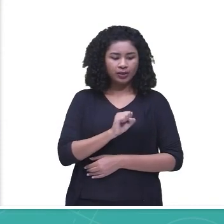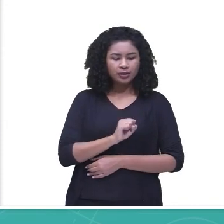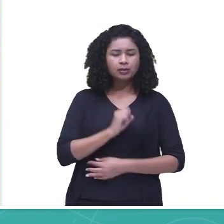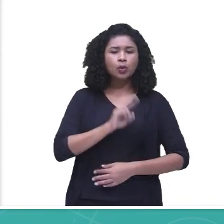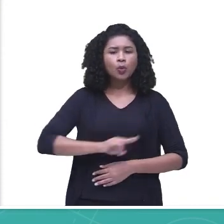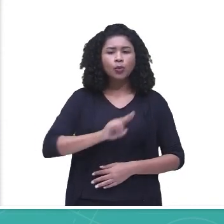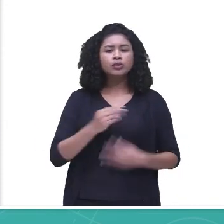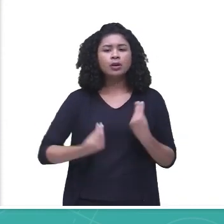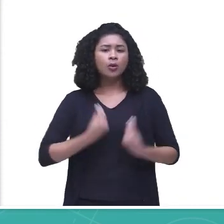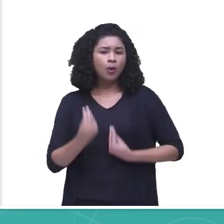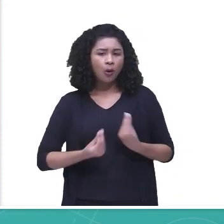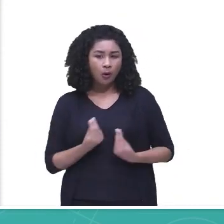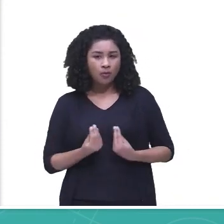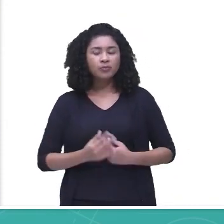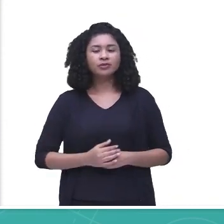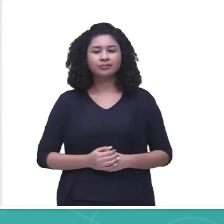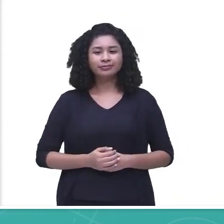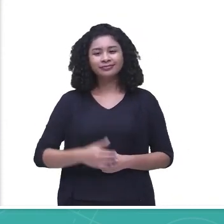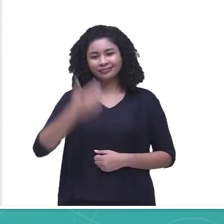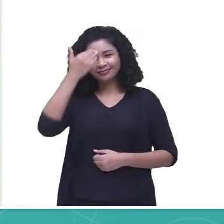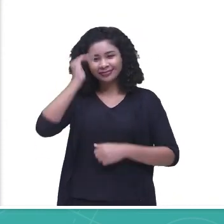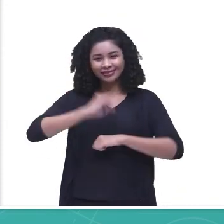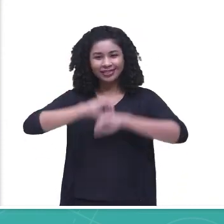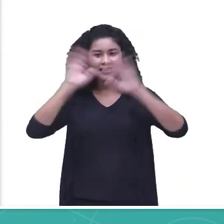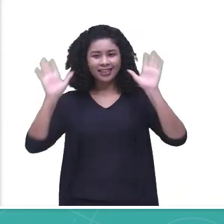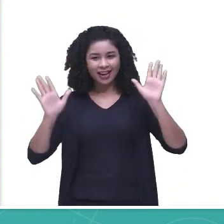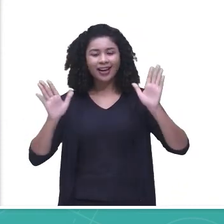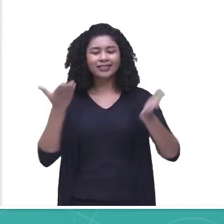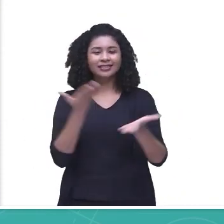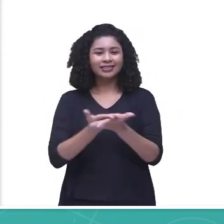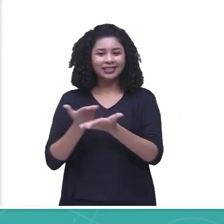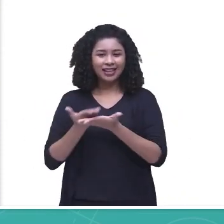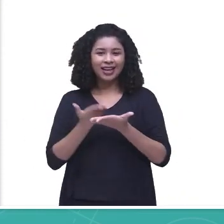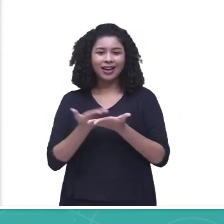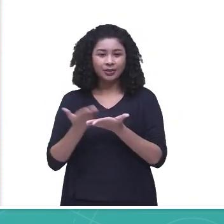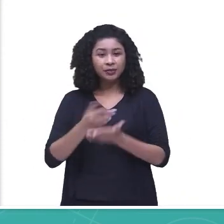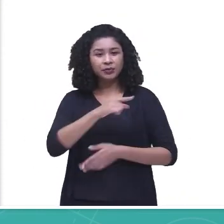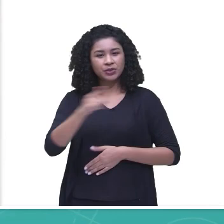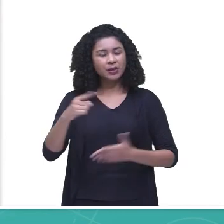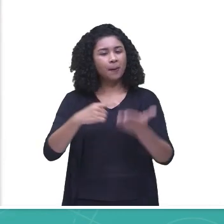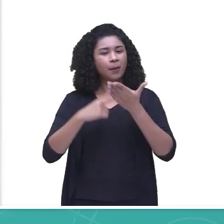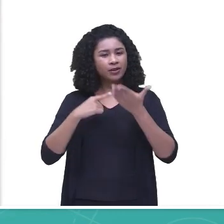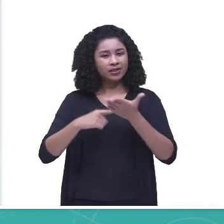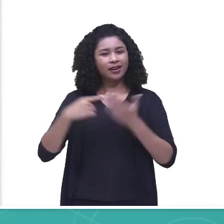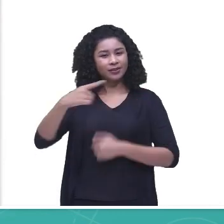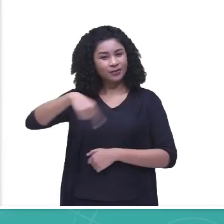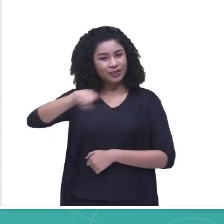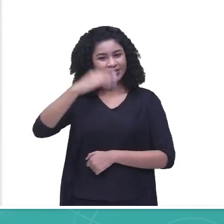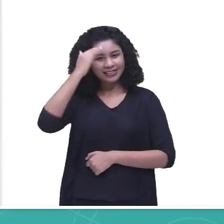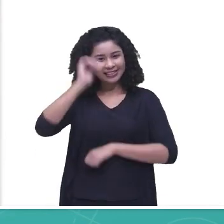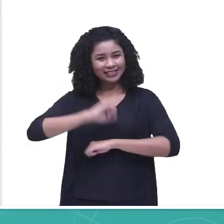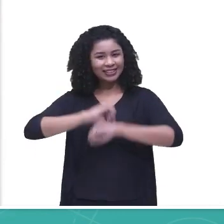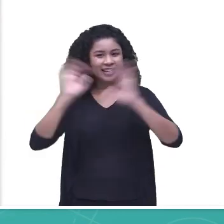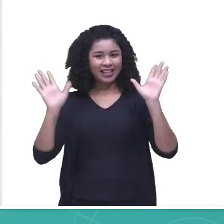aí e vocês mostraram aí durante, né, na DLI aí que vocês compreenderam o conteúdo.